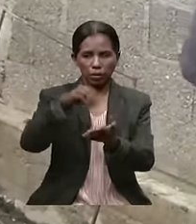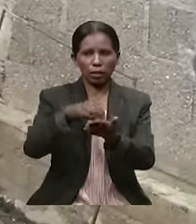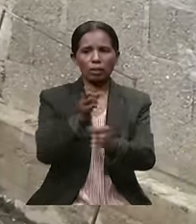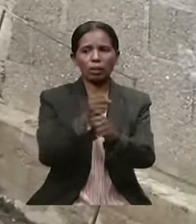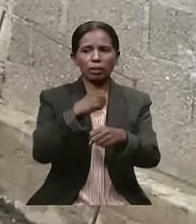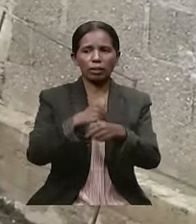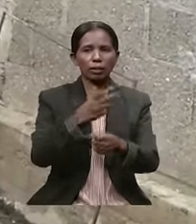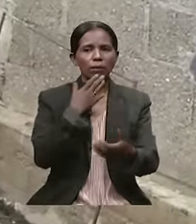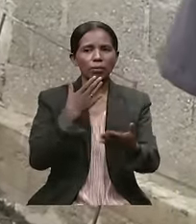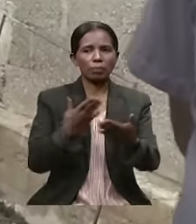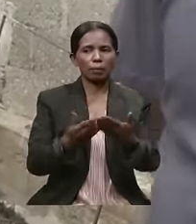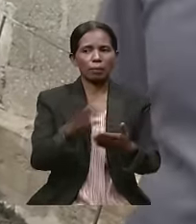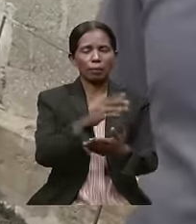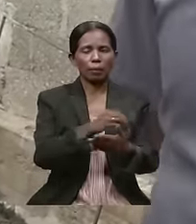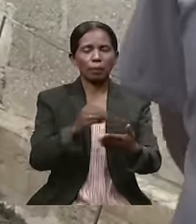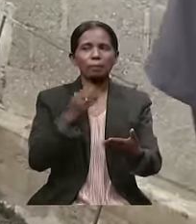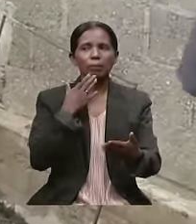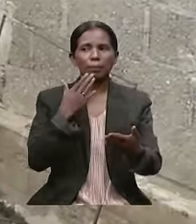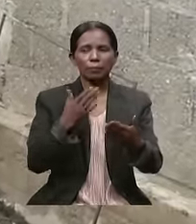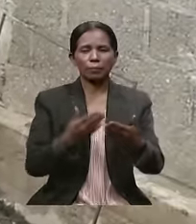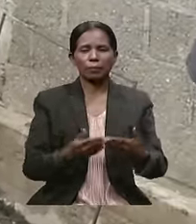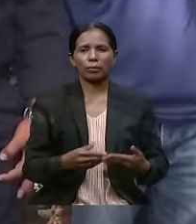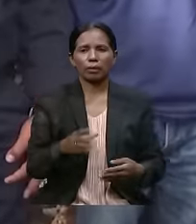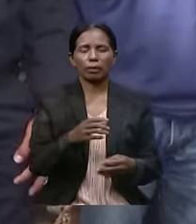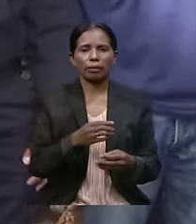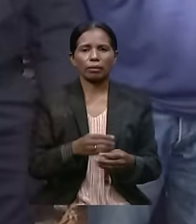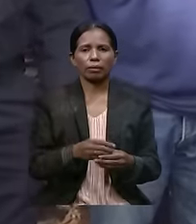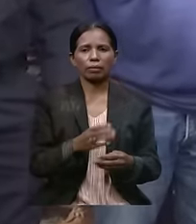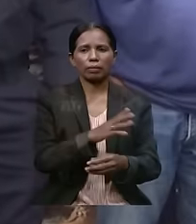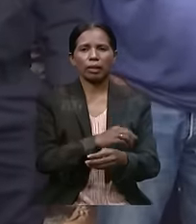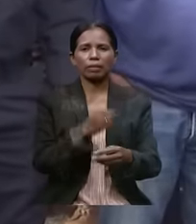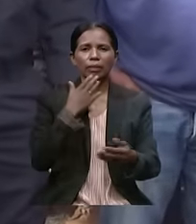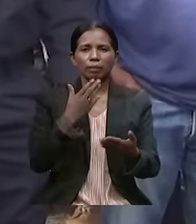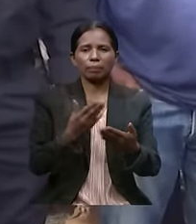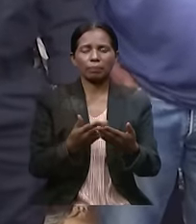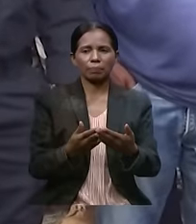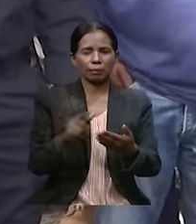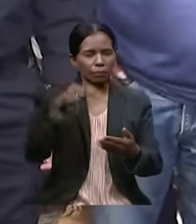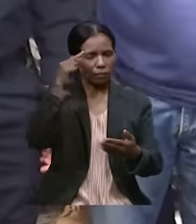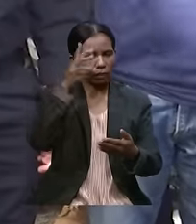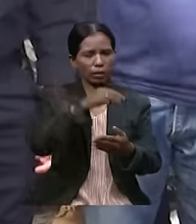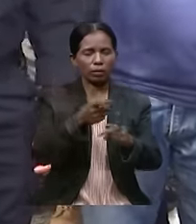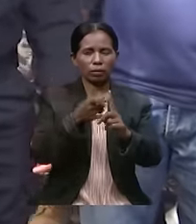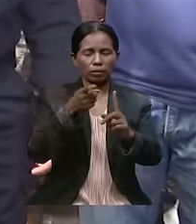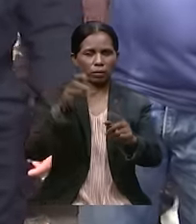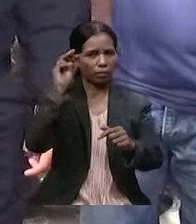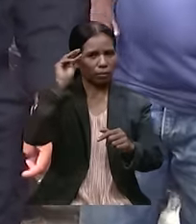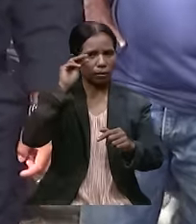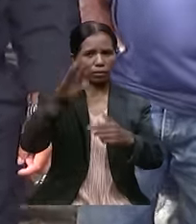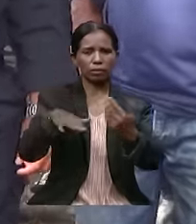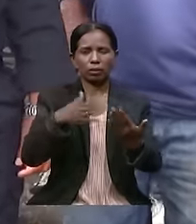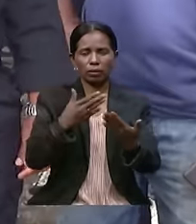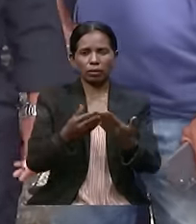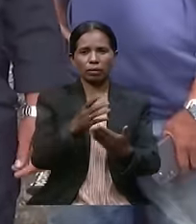ita respeita ema hotu, antau trata siro ho dia. Antes ne governo formau na equipa conjunta nebe, composto si Ministério Administração